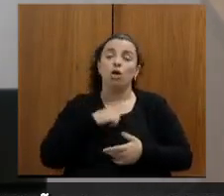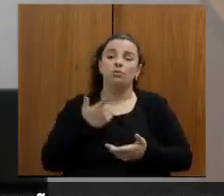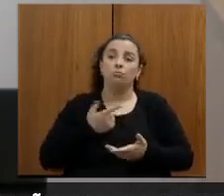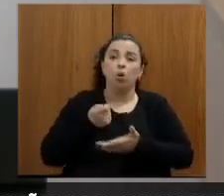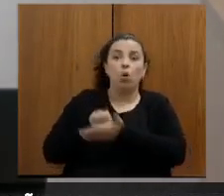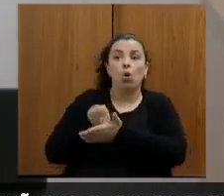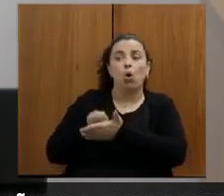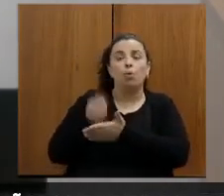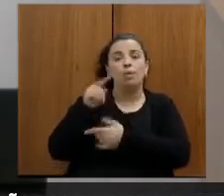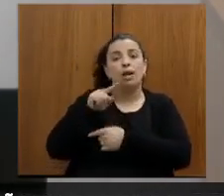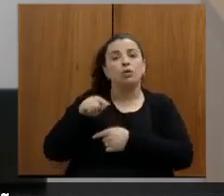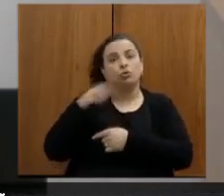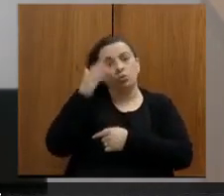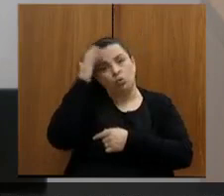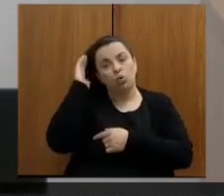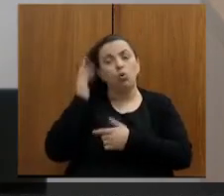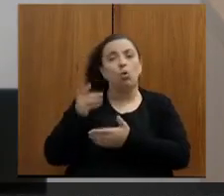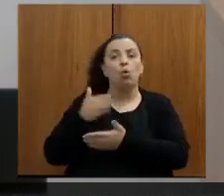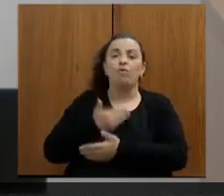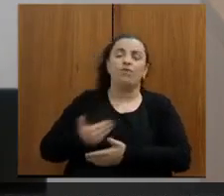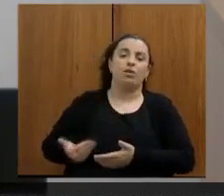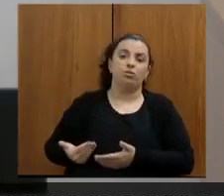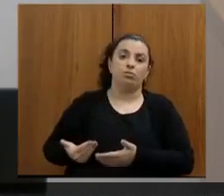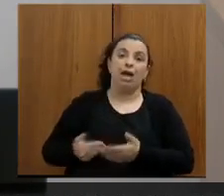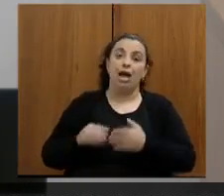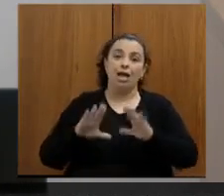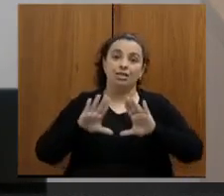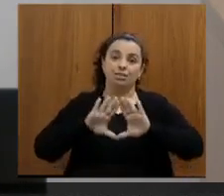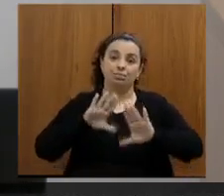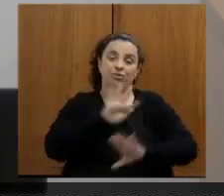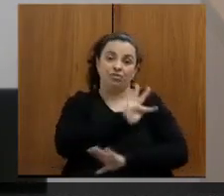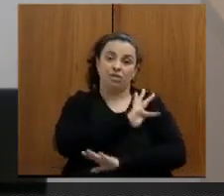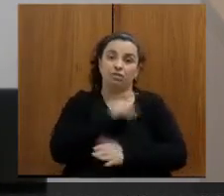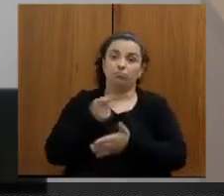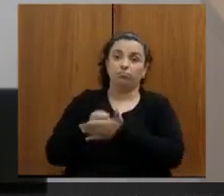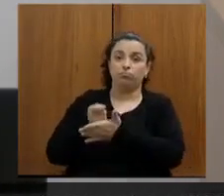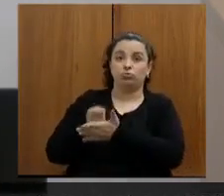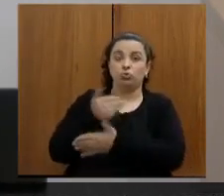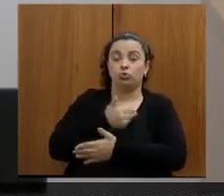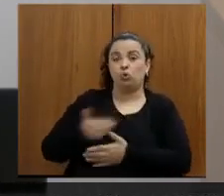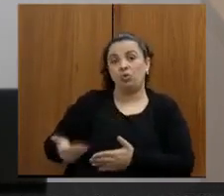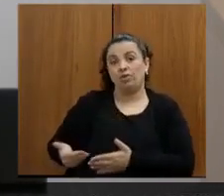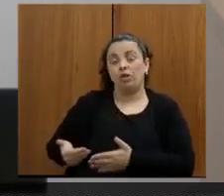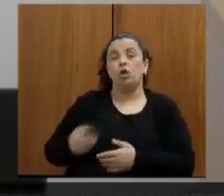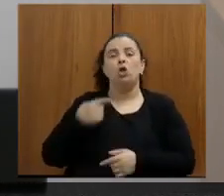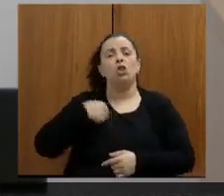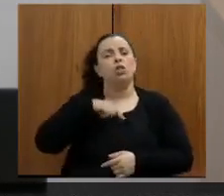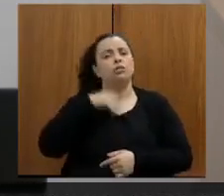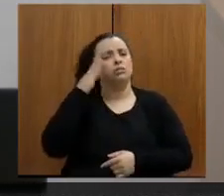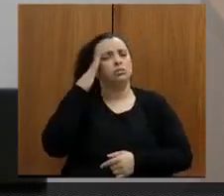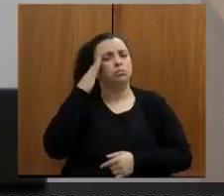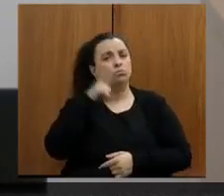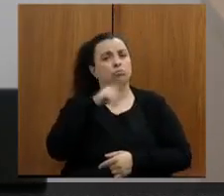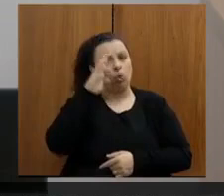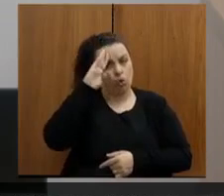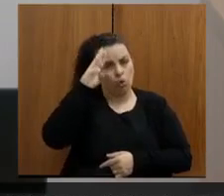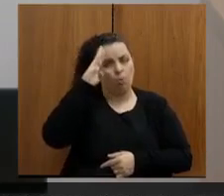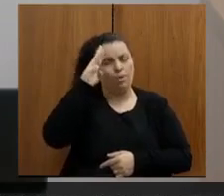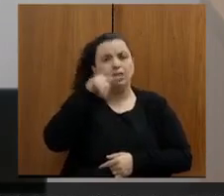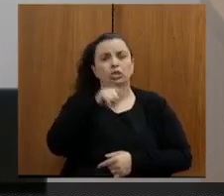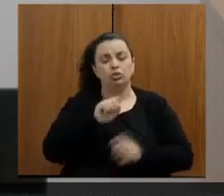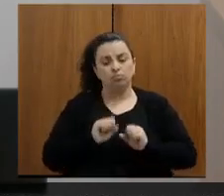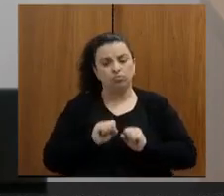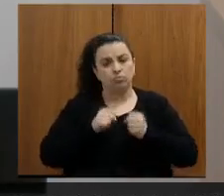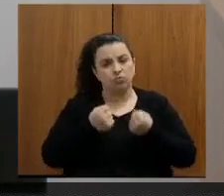para cobrar do governo Assembleia fiscaliza e cobra do governo nós sabemos que o comandante tem feito esforços tem feito